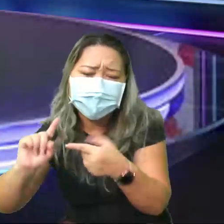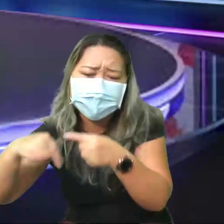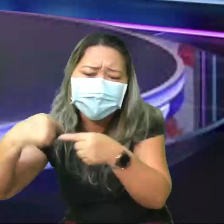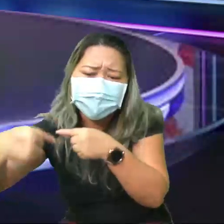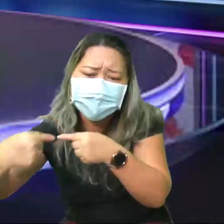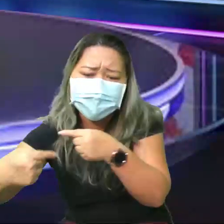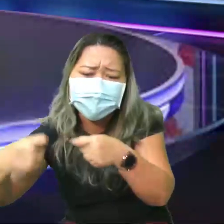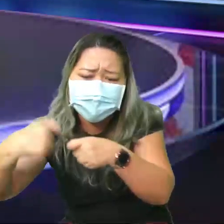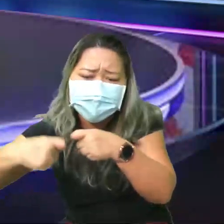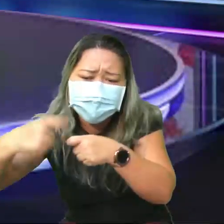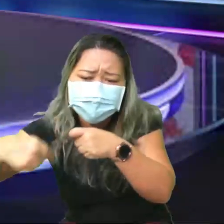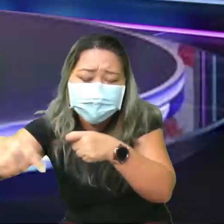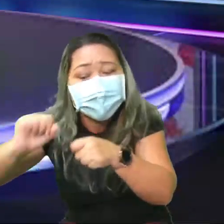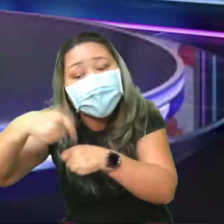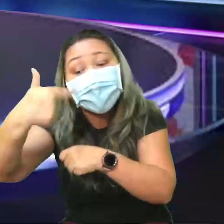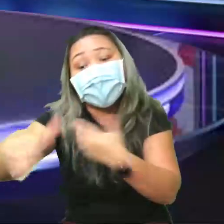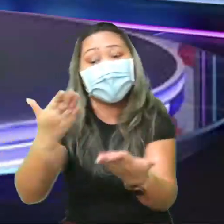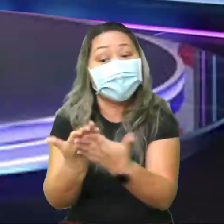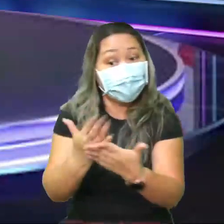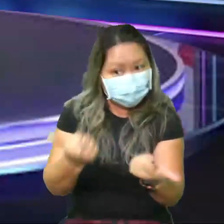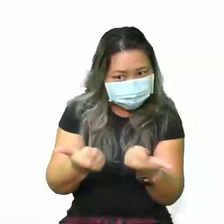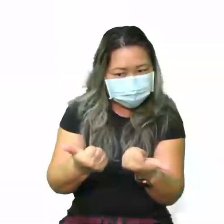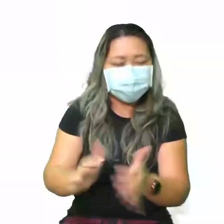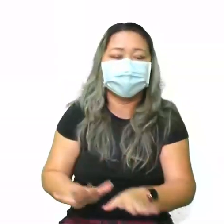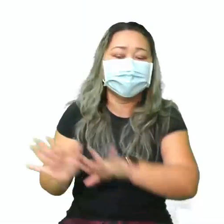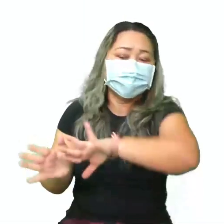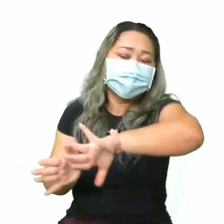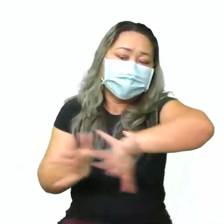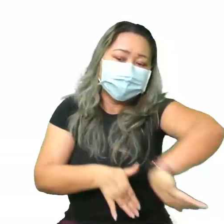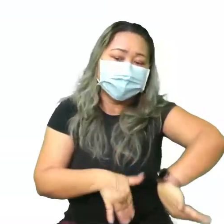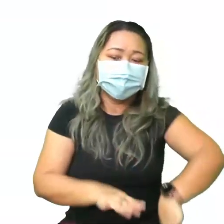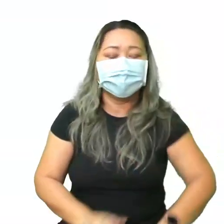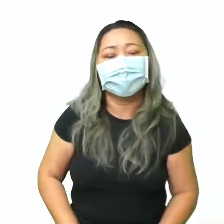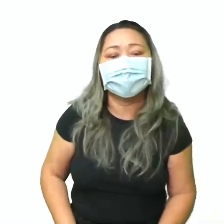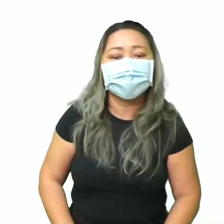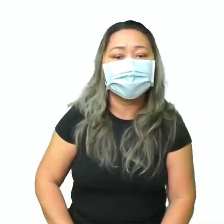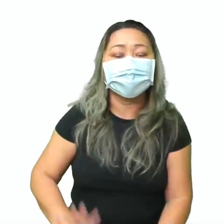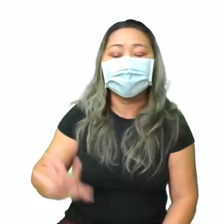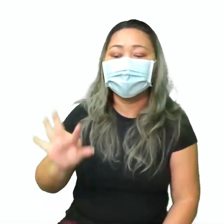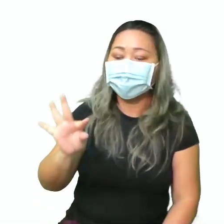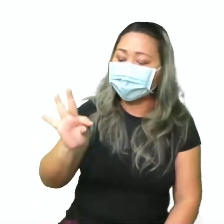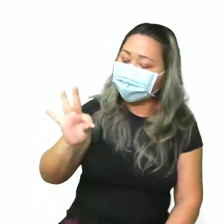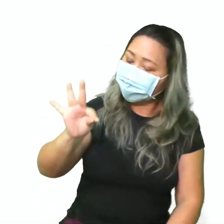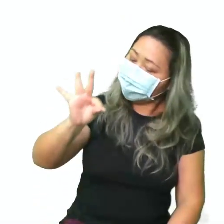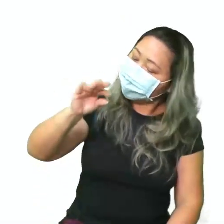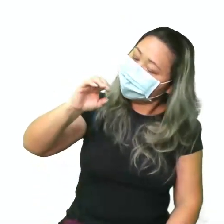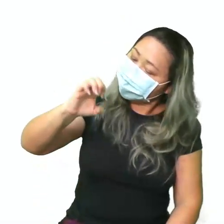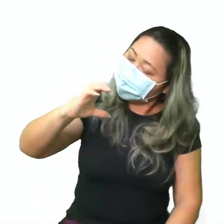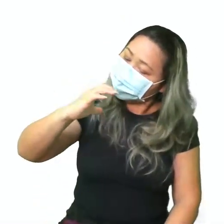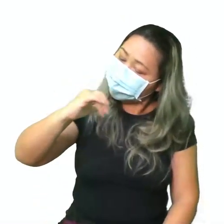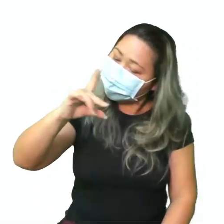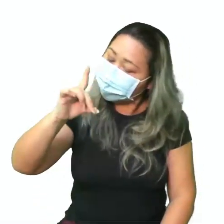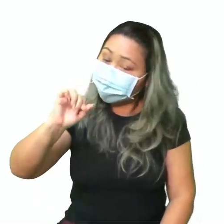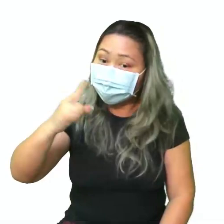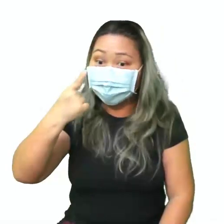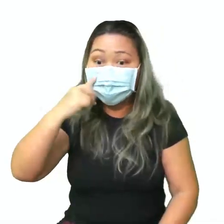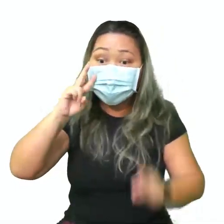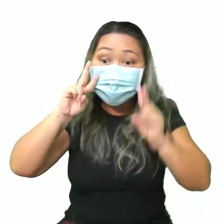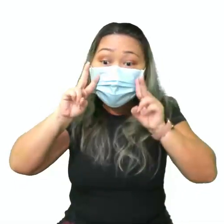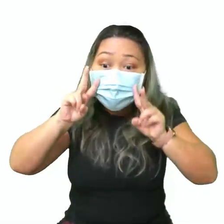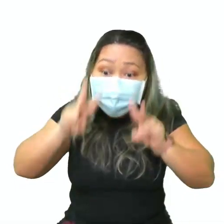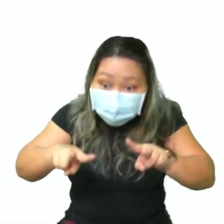sexuado, pode ser um processo sexuado. Eita, prof, o que é isso? Sexuado, assexuado? Sexuado é aquele